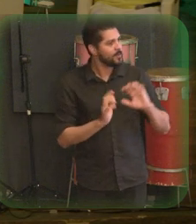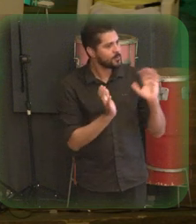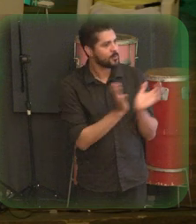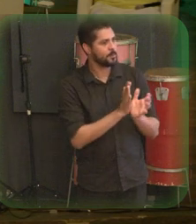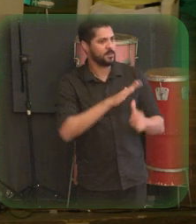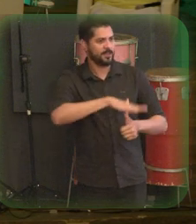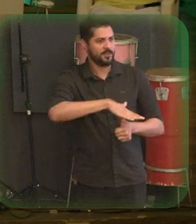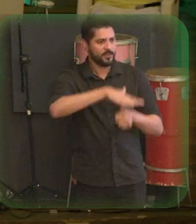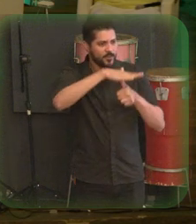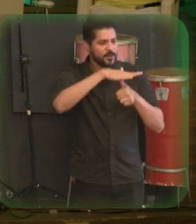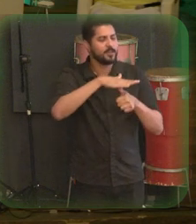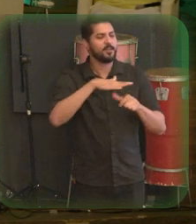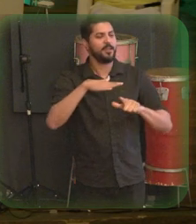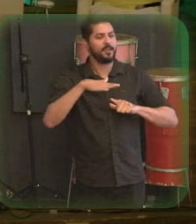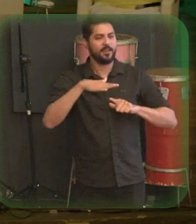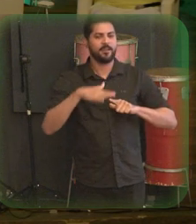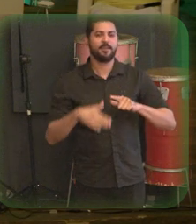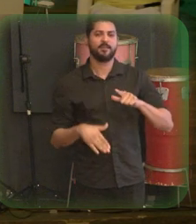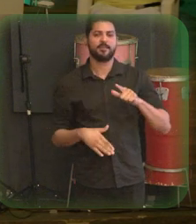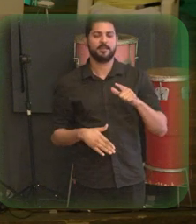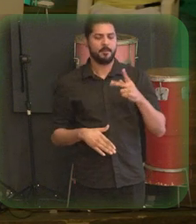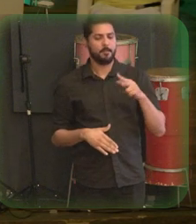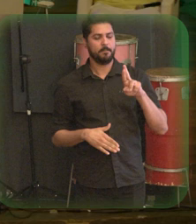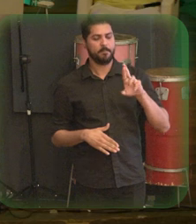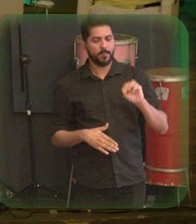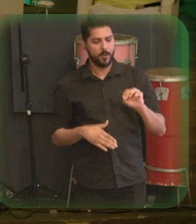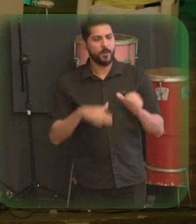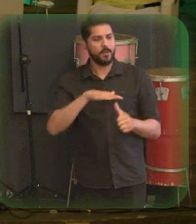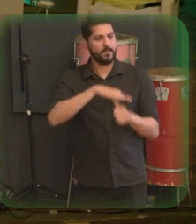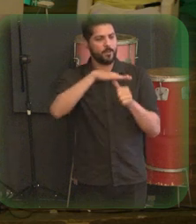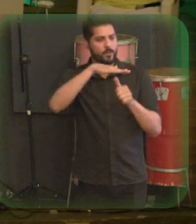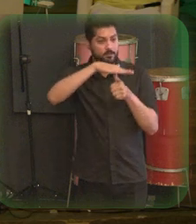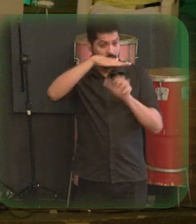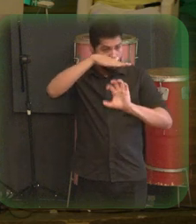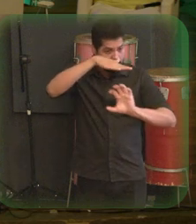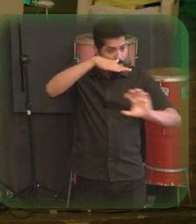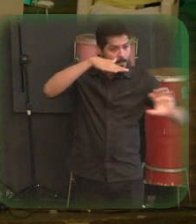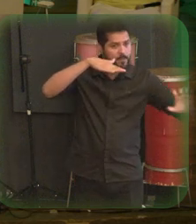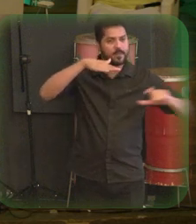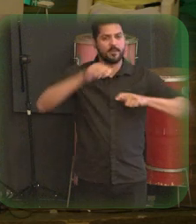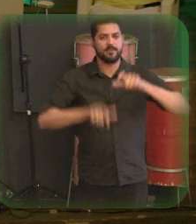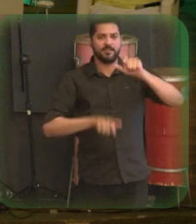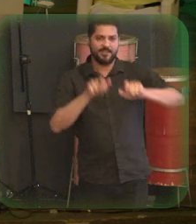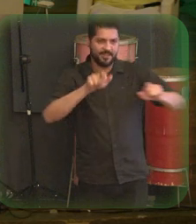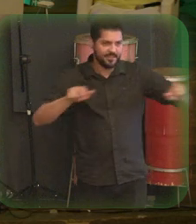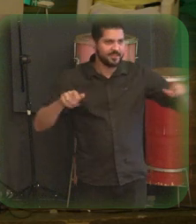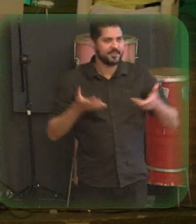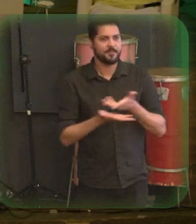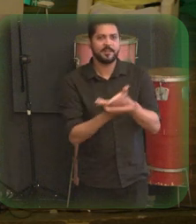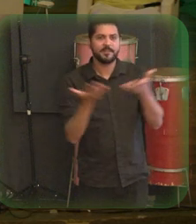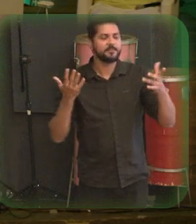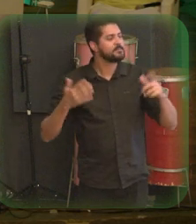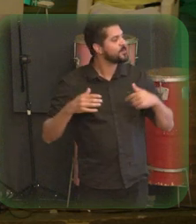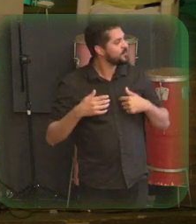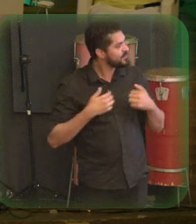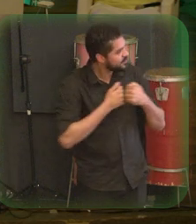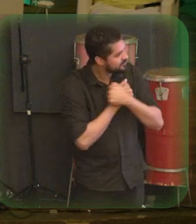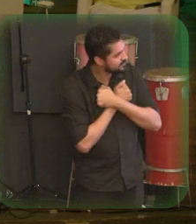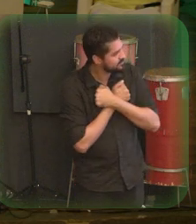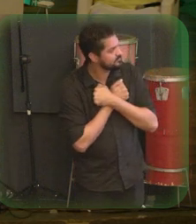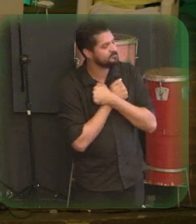ministro, pró-reitores e gestores mais diversos da reitoria do IFPE também estão aqui, lhe acolhem com todo carinho, todo